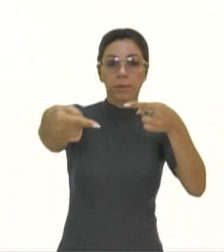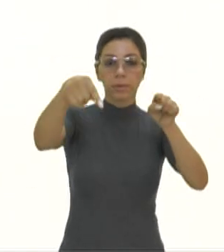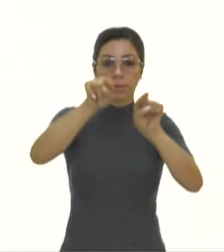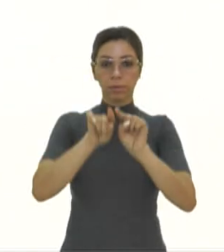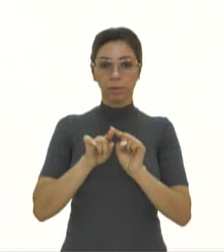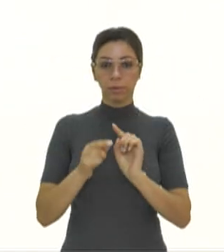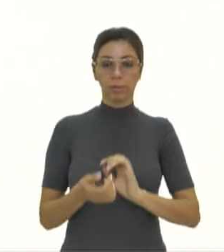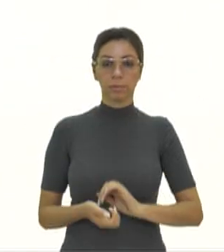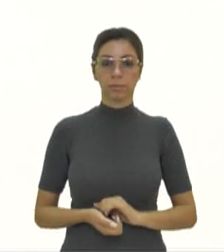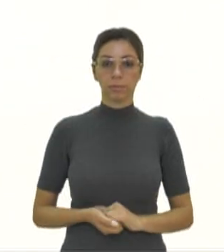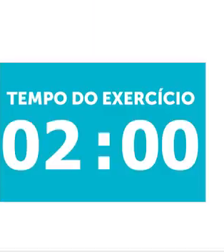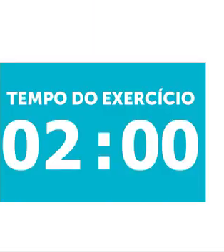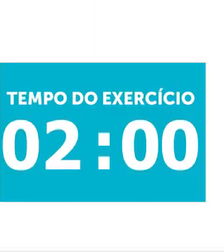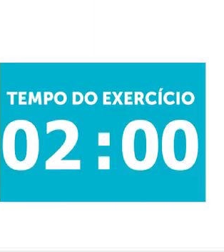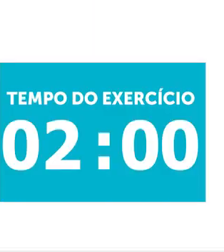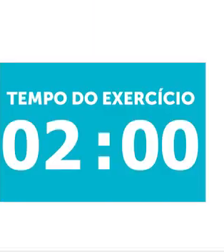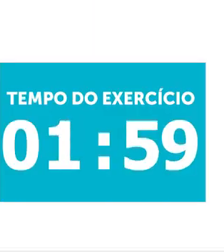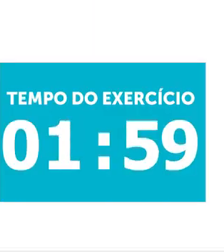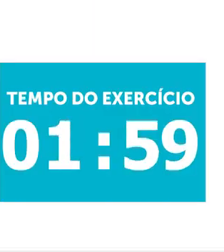retorna.